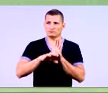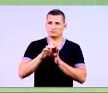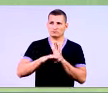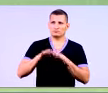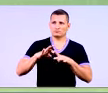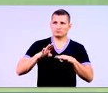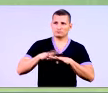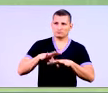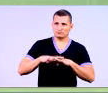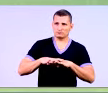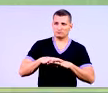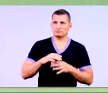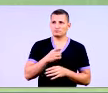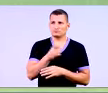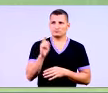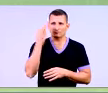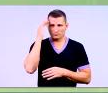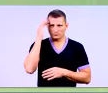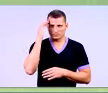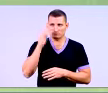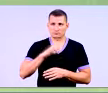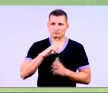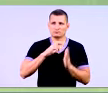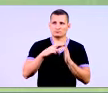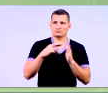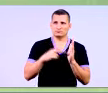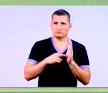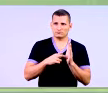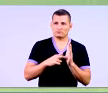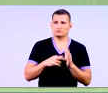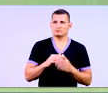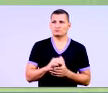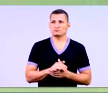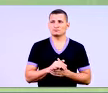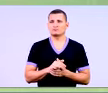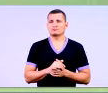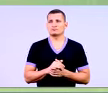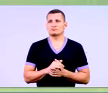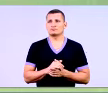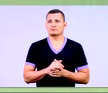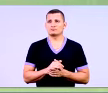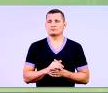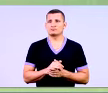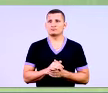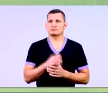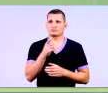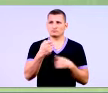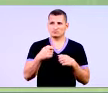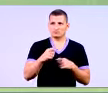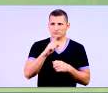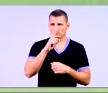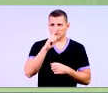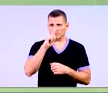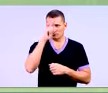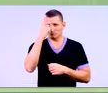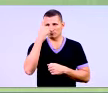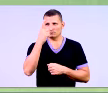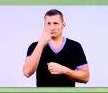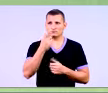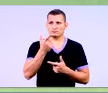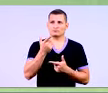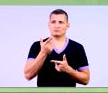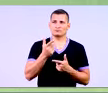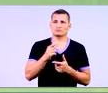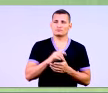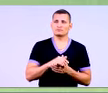apenas precisam compreender que existe regras e as regras é que vai determinar porque se você precisa criar uma expressão para isso temos de entendê